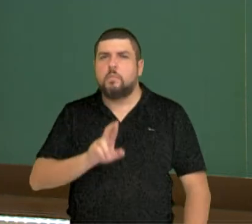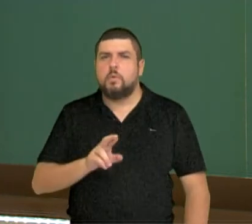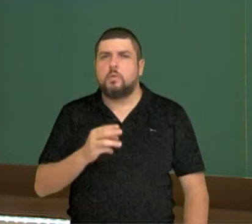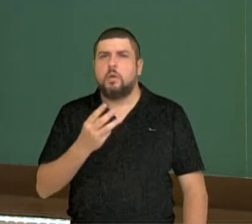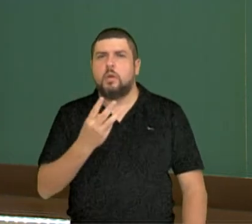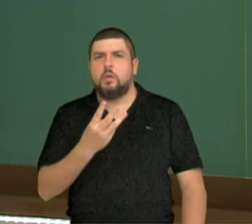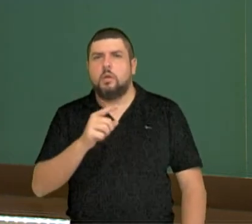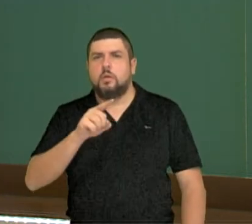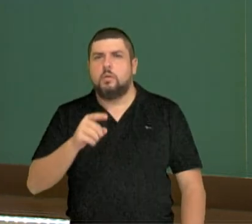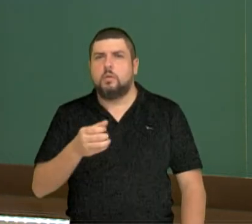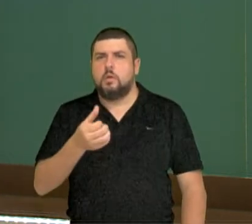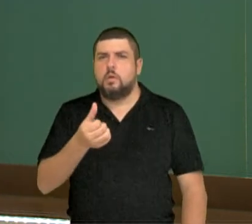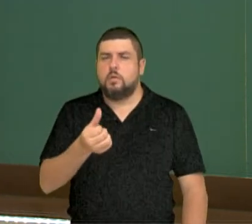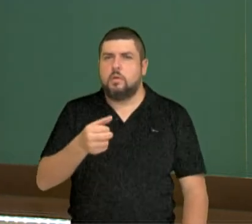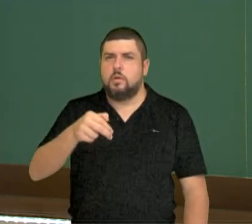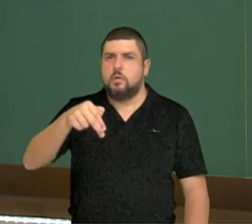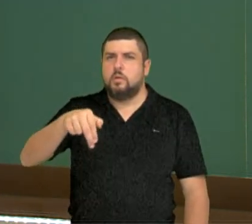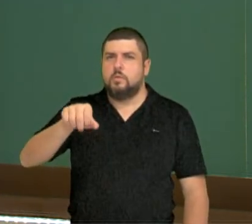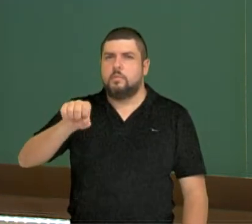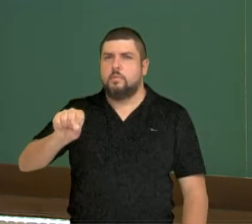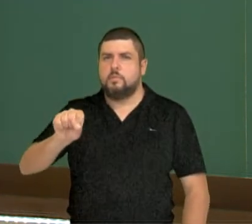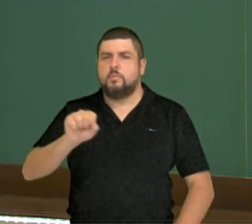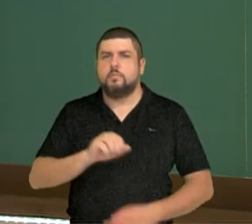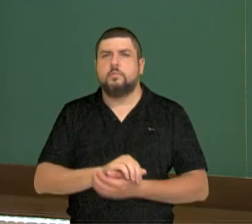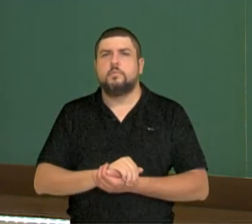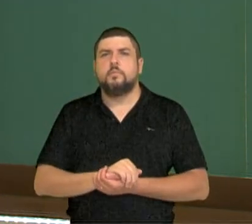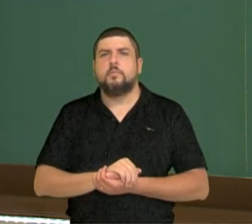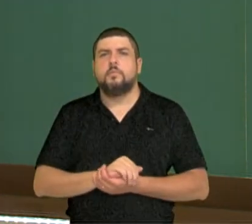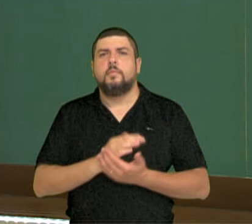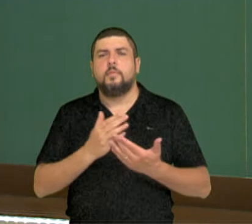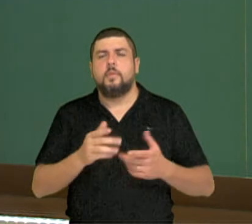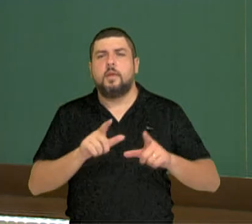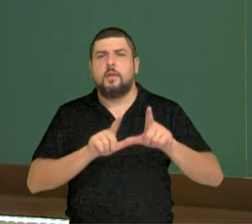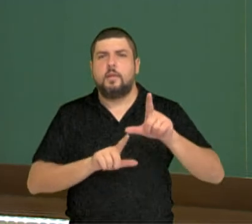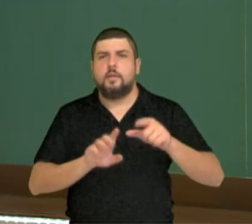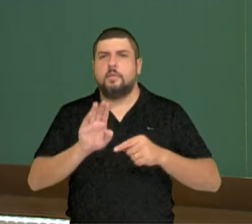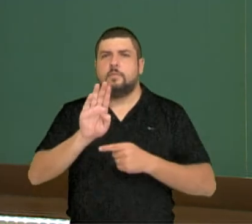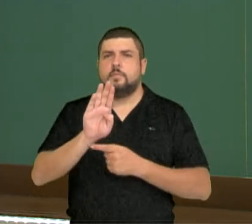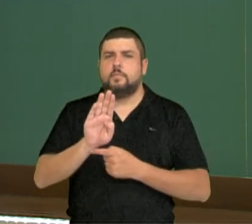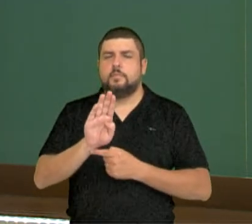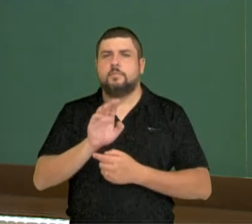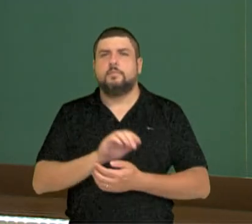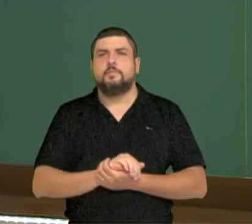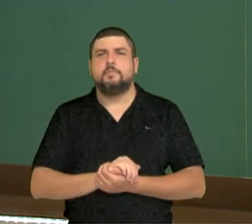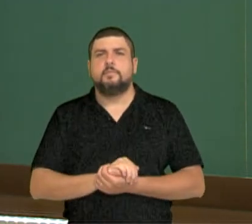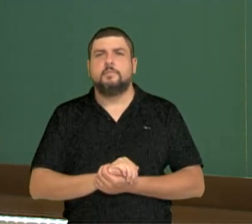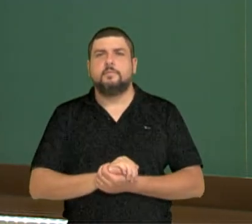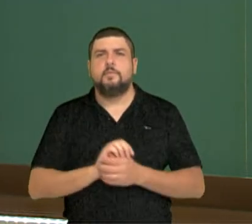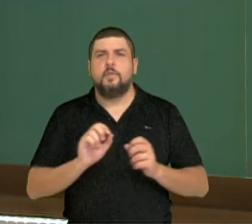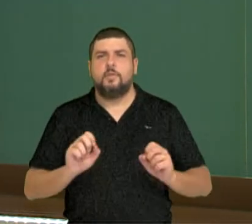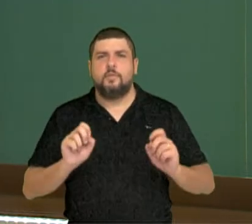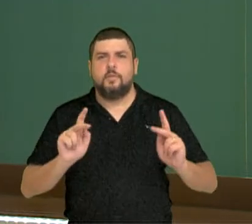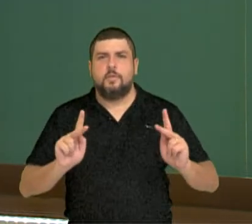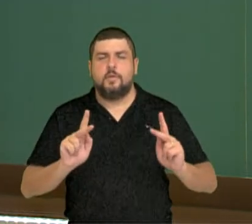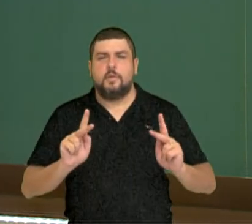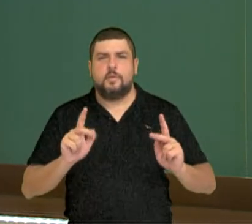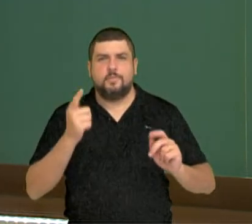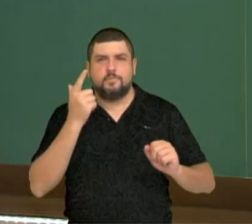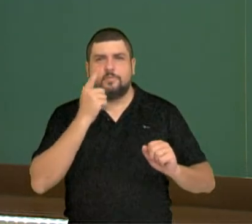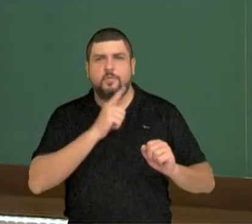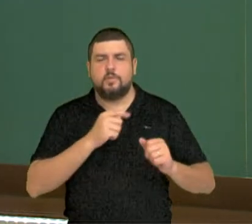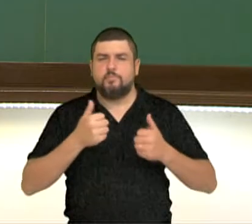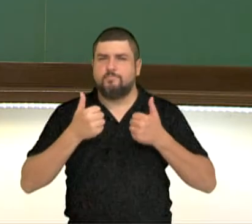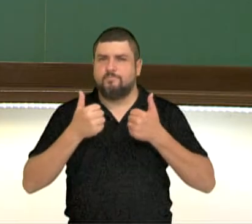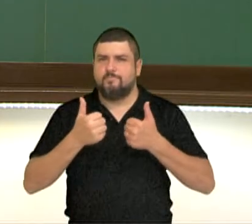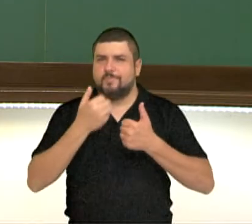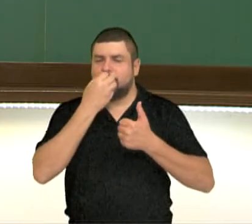3,6 Newton por segundo, ou seja, a alternativa B. Tranquilidade? De boa?